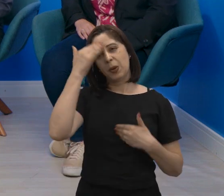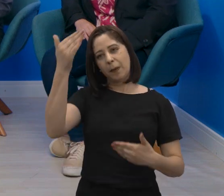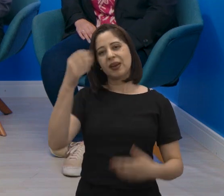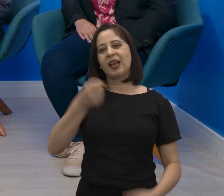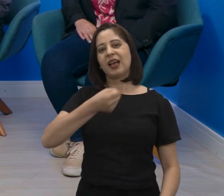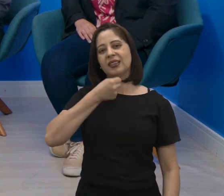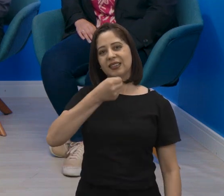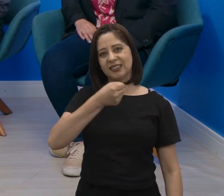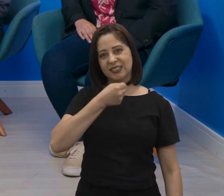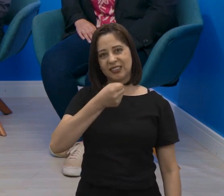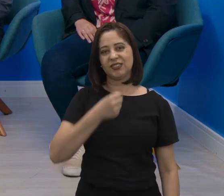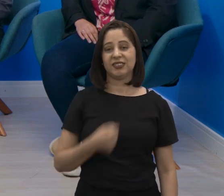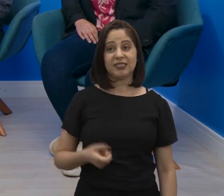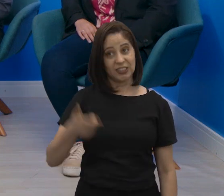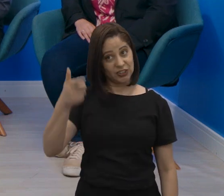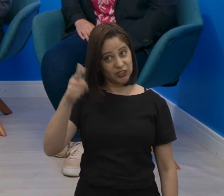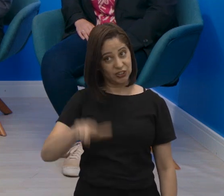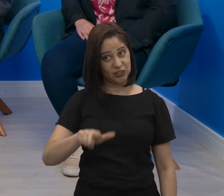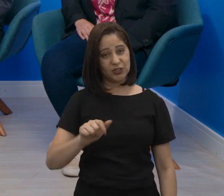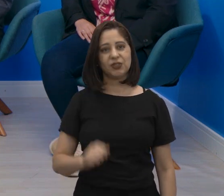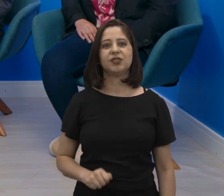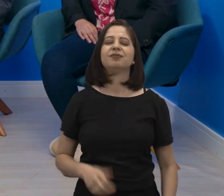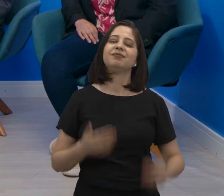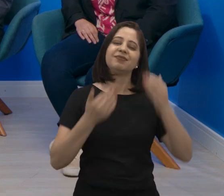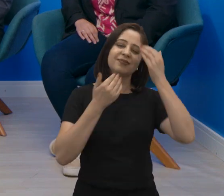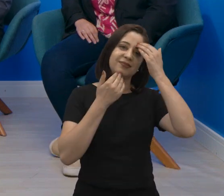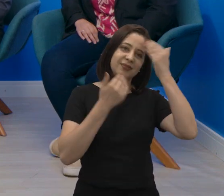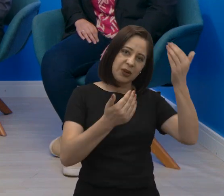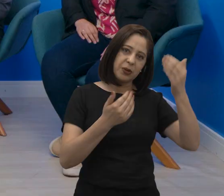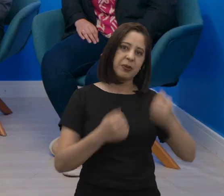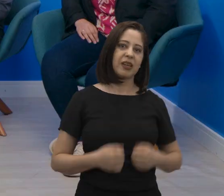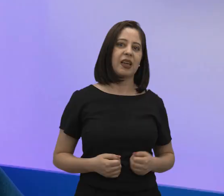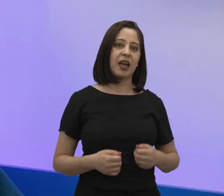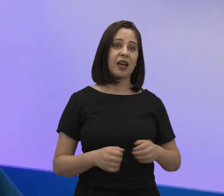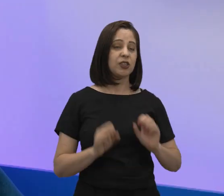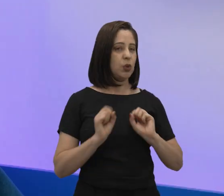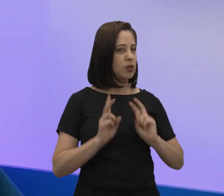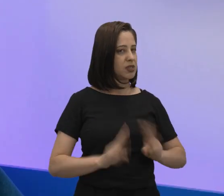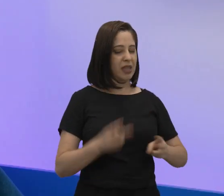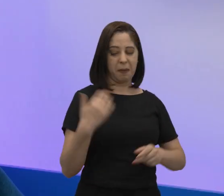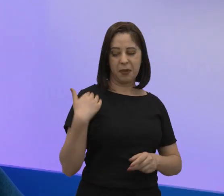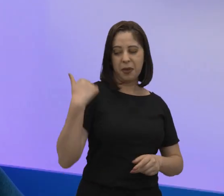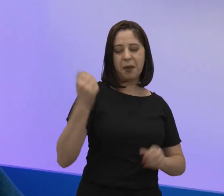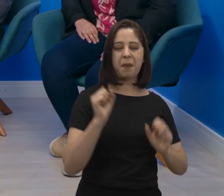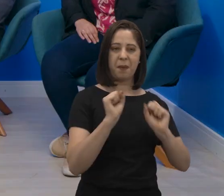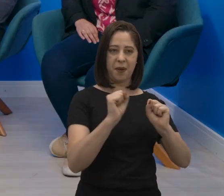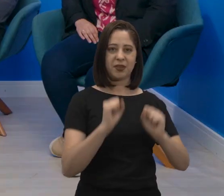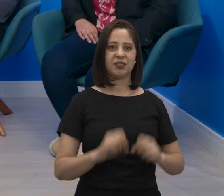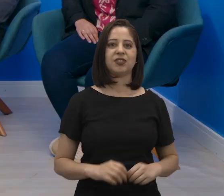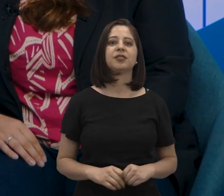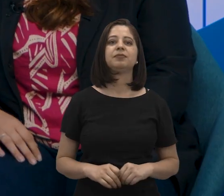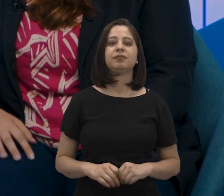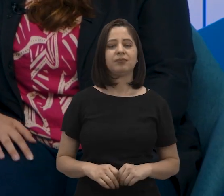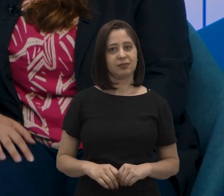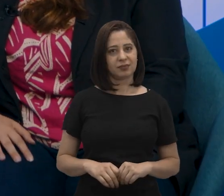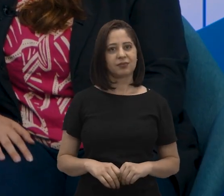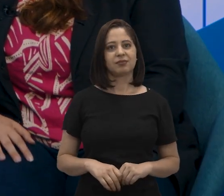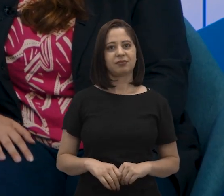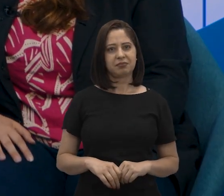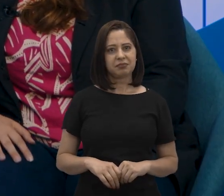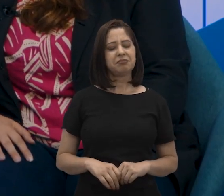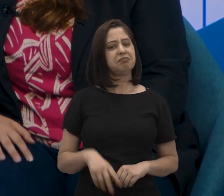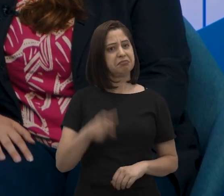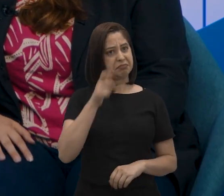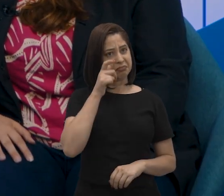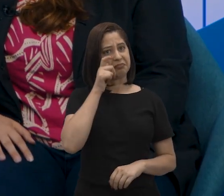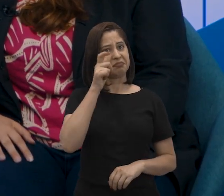agradecer mais uma vez a sua presença aqui no Cidadania em Pauta. Eu que agradeço, permaneço à disposição sempre que for necessário. Marina, muito